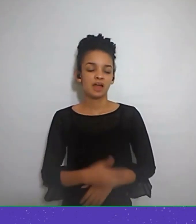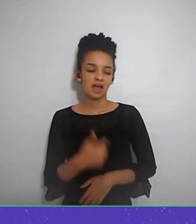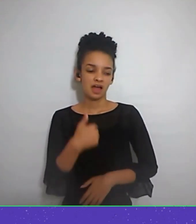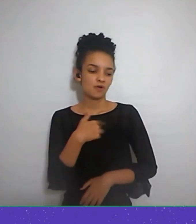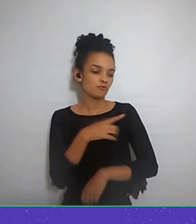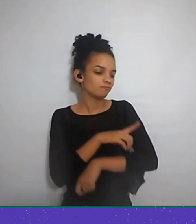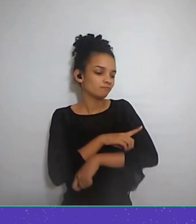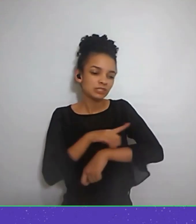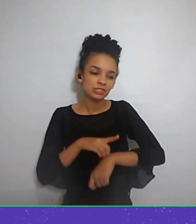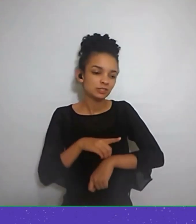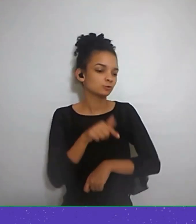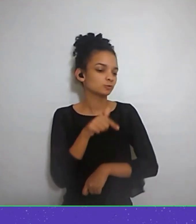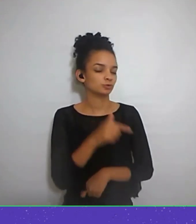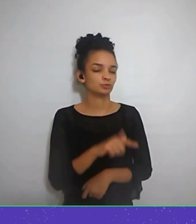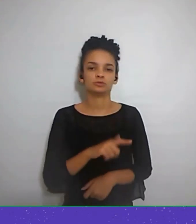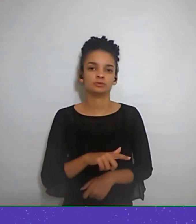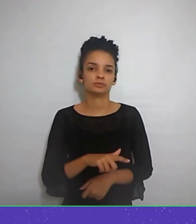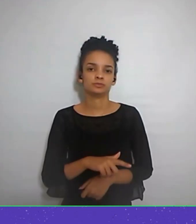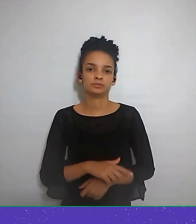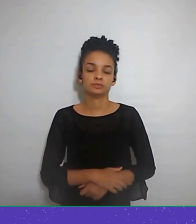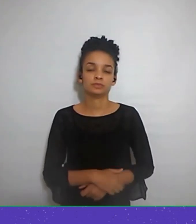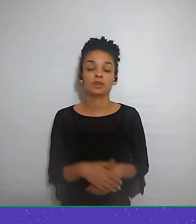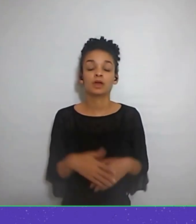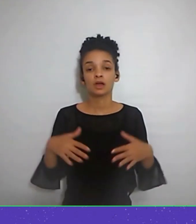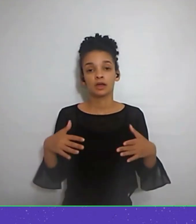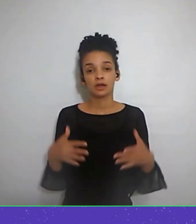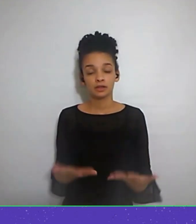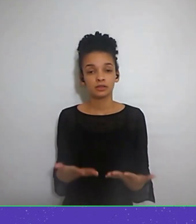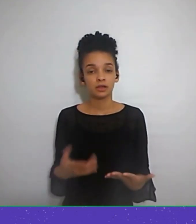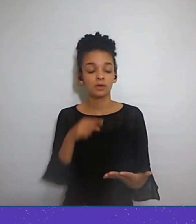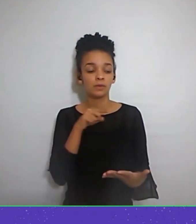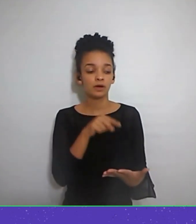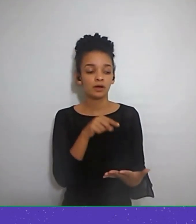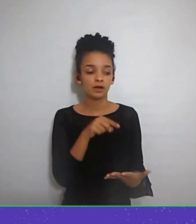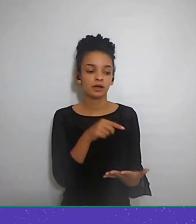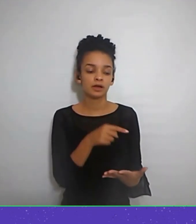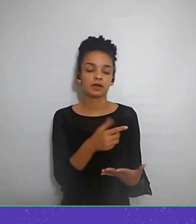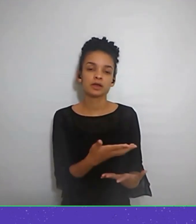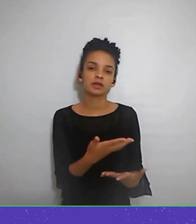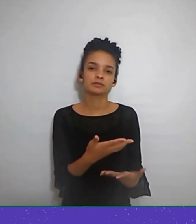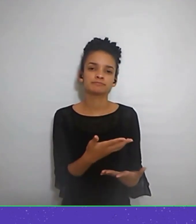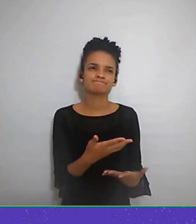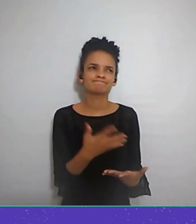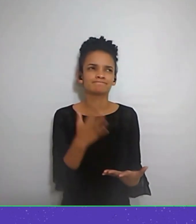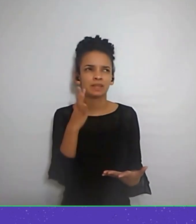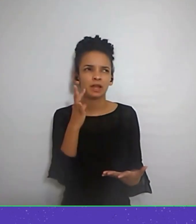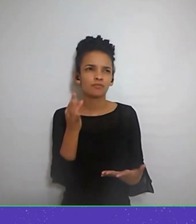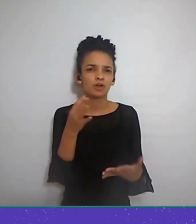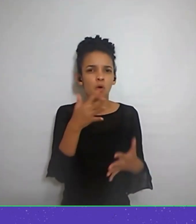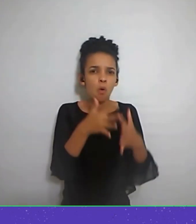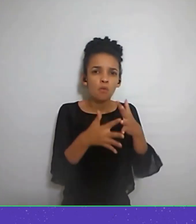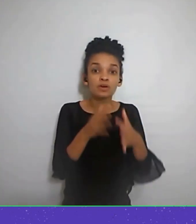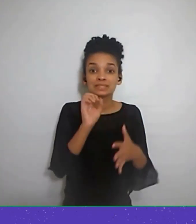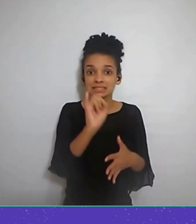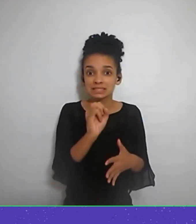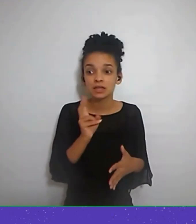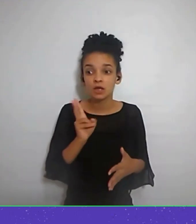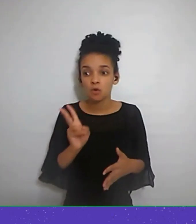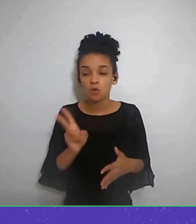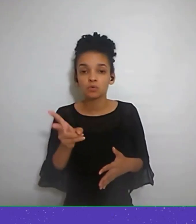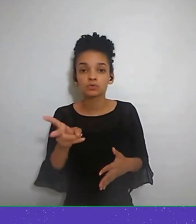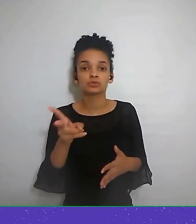né? Então, aqui podia confundir as pessoas. Se ele continuasse com o seu ministério, as pessoas já